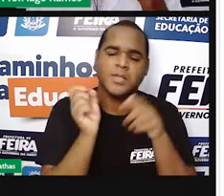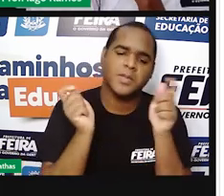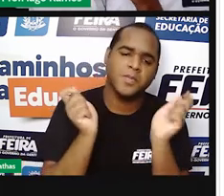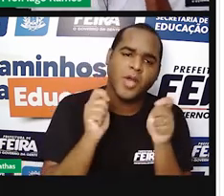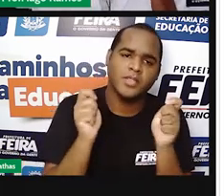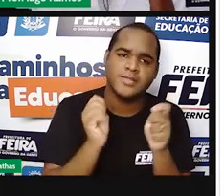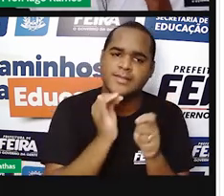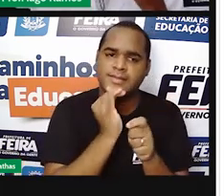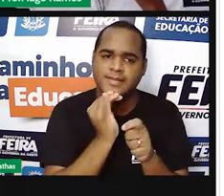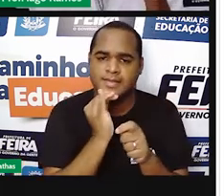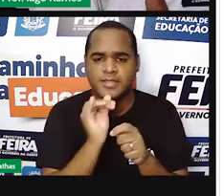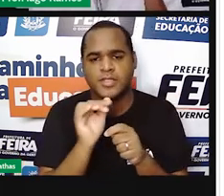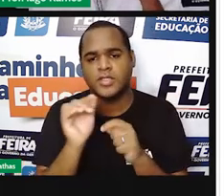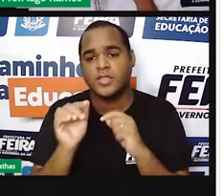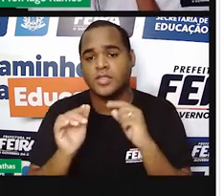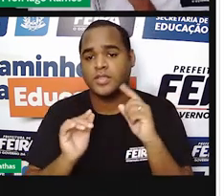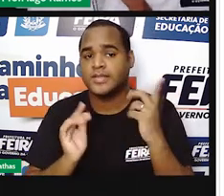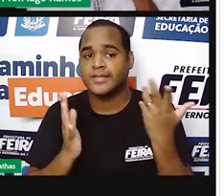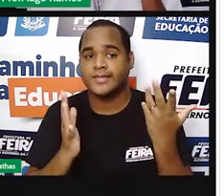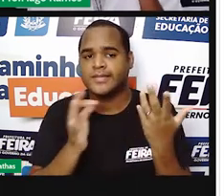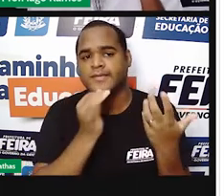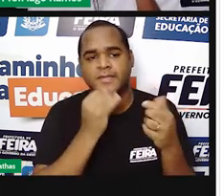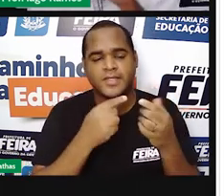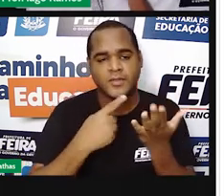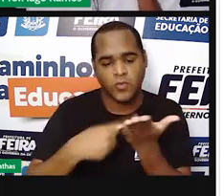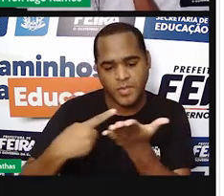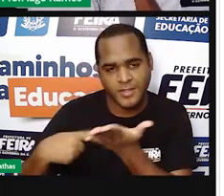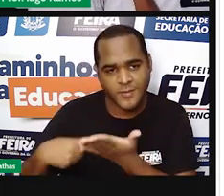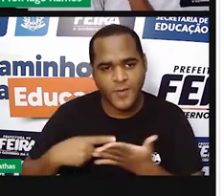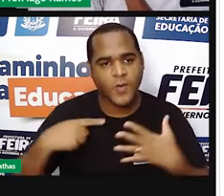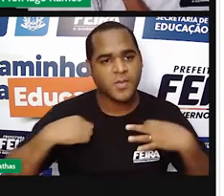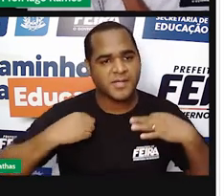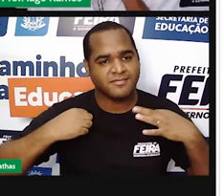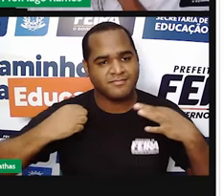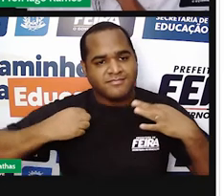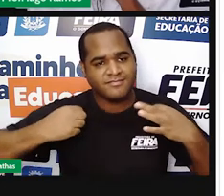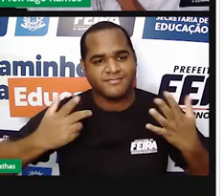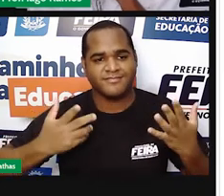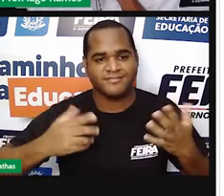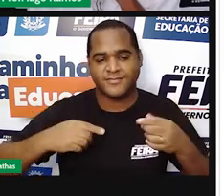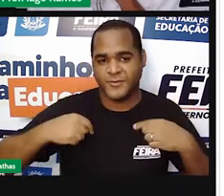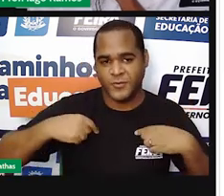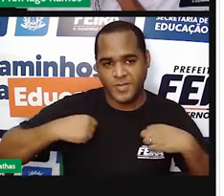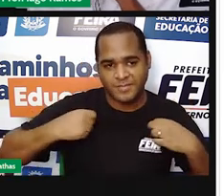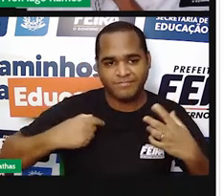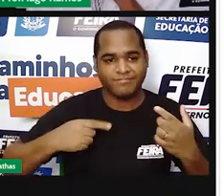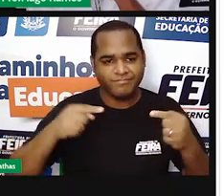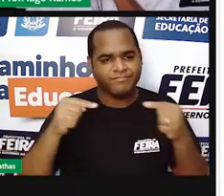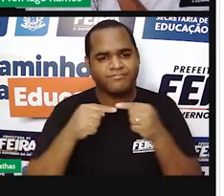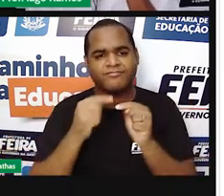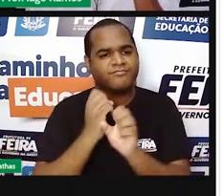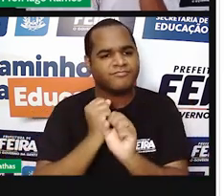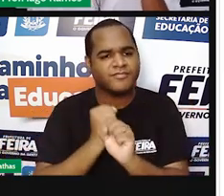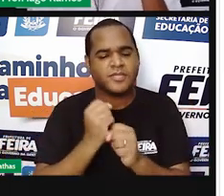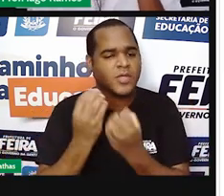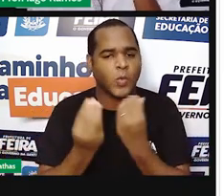quantas possibilidades existem de você fazer combinações com essas roupas né